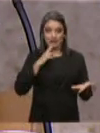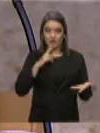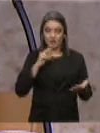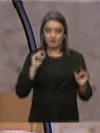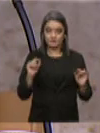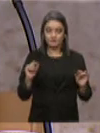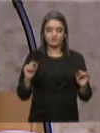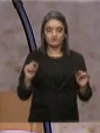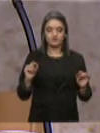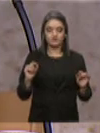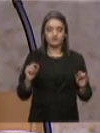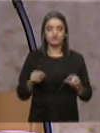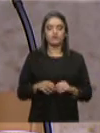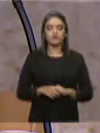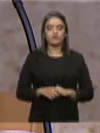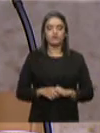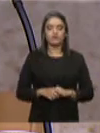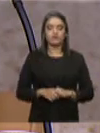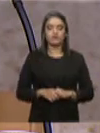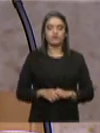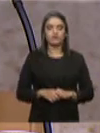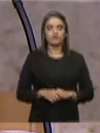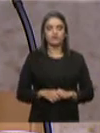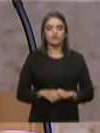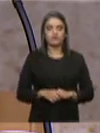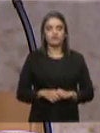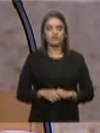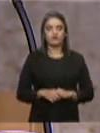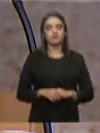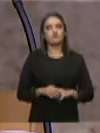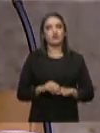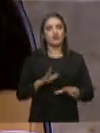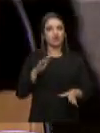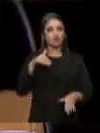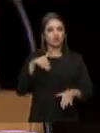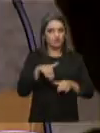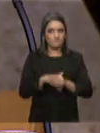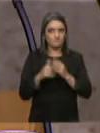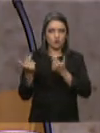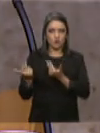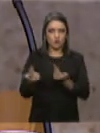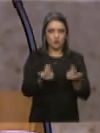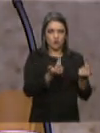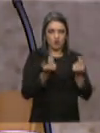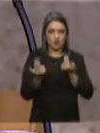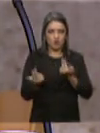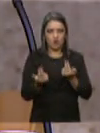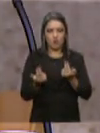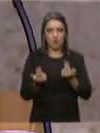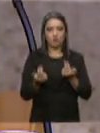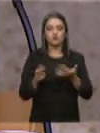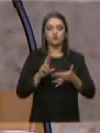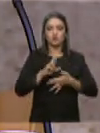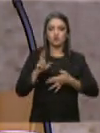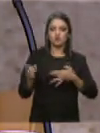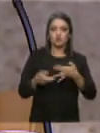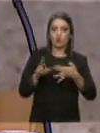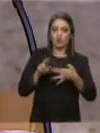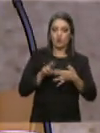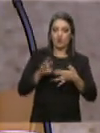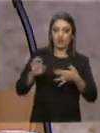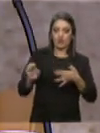aí já podemos registrar de unanimidade no provimento ao recurso